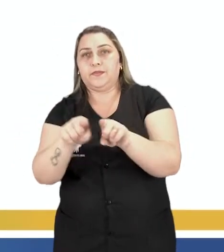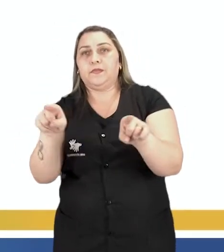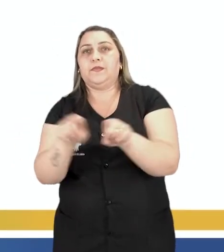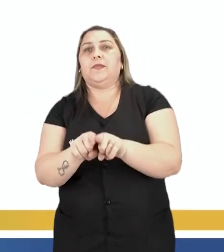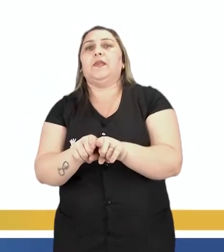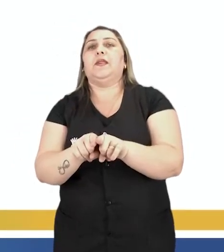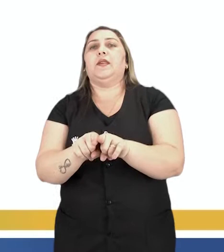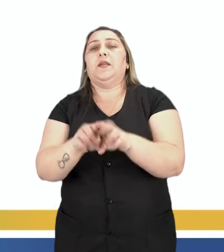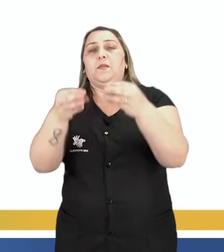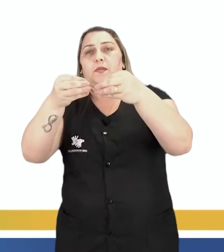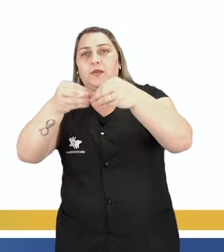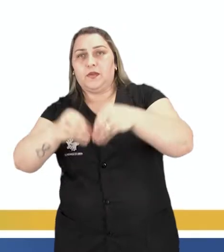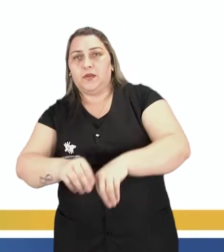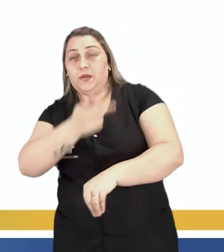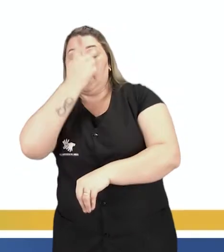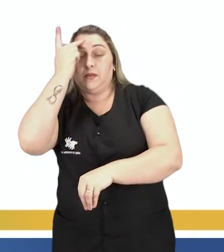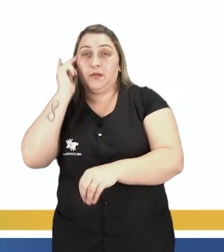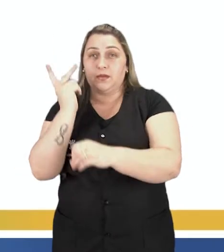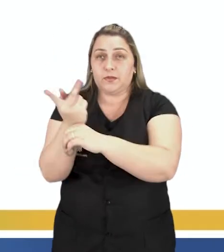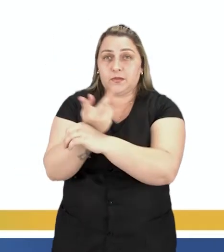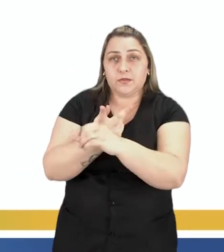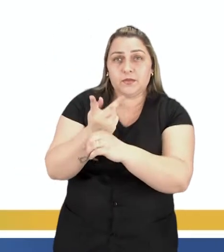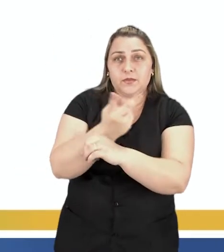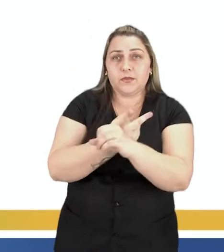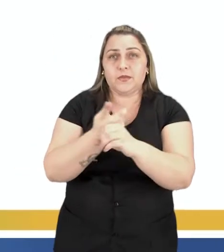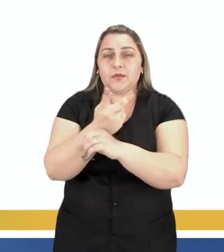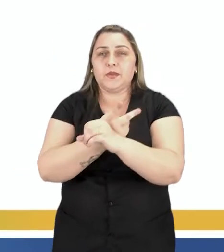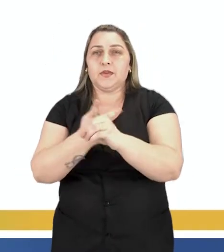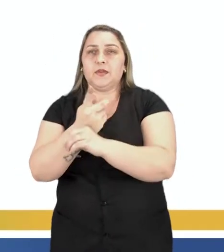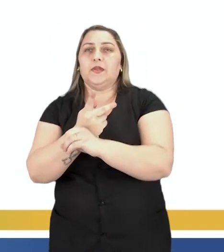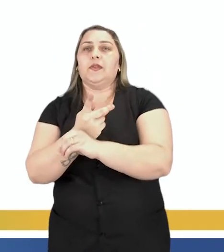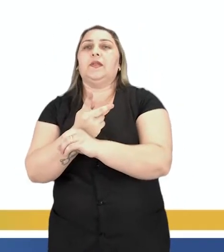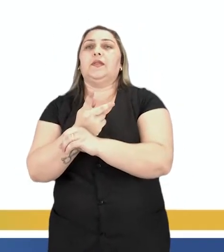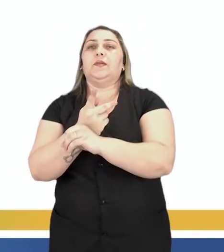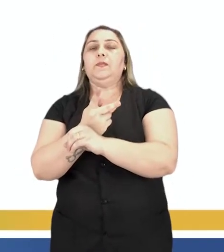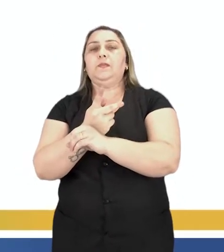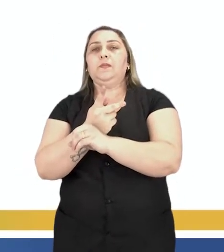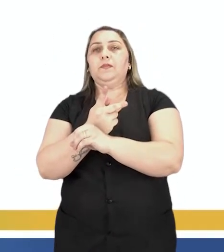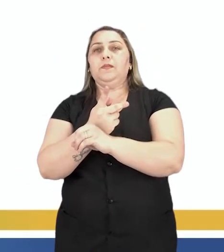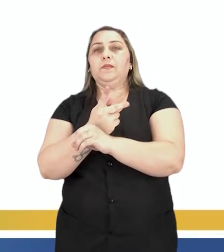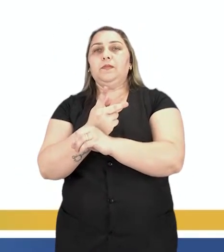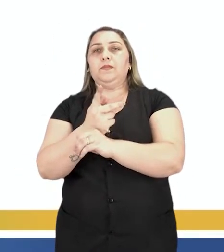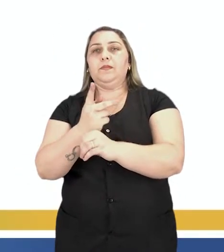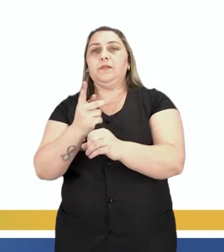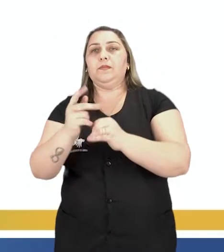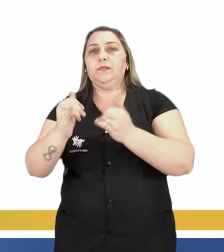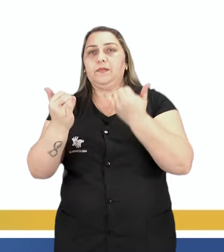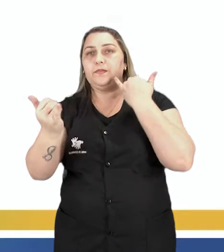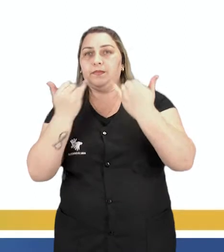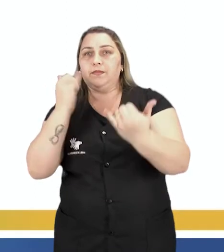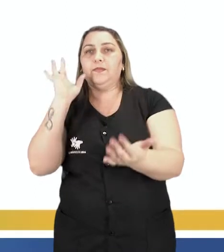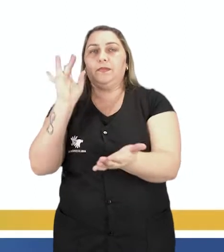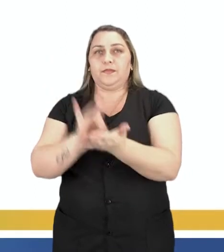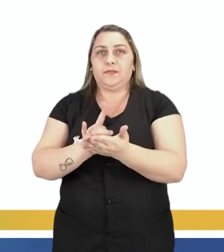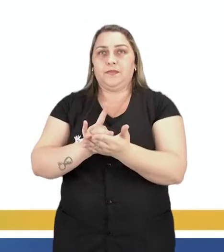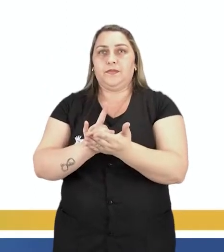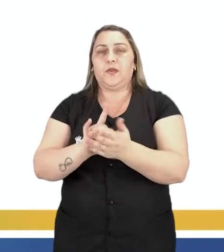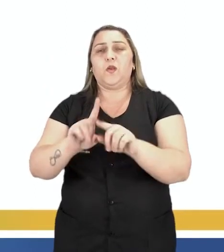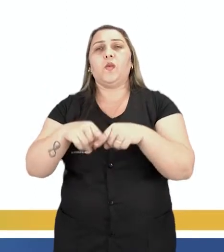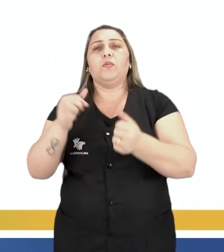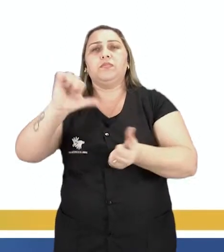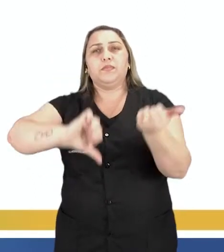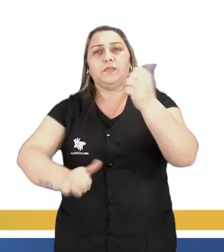grande armadilha para quem está pesquisando ou buscando fontes de pesquisas confiáveis. Afinal, como